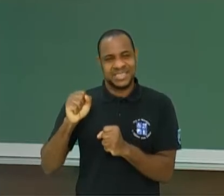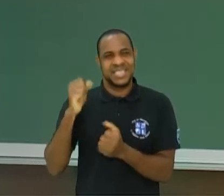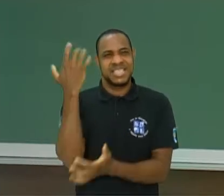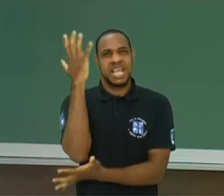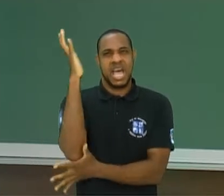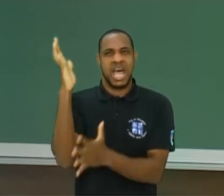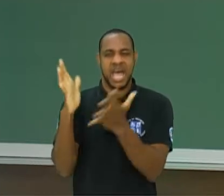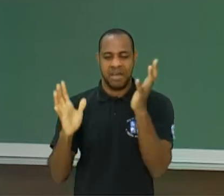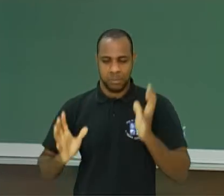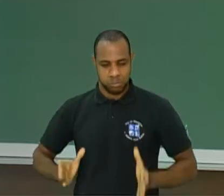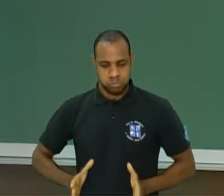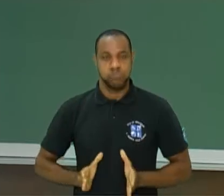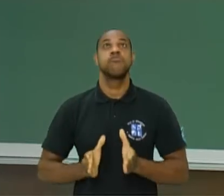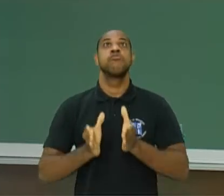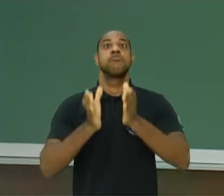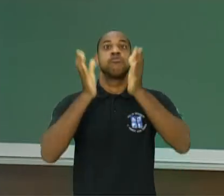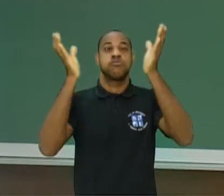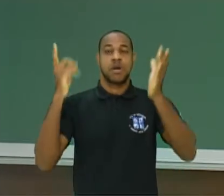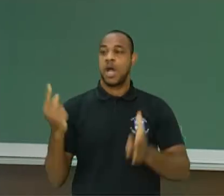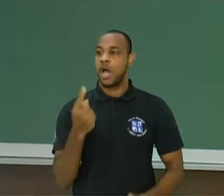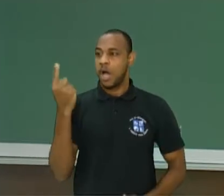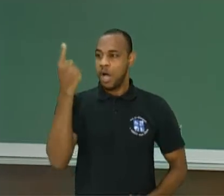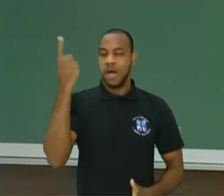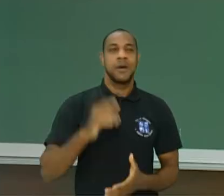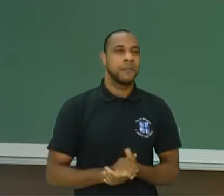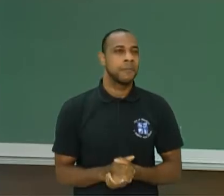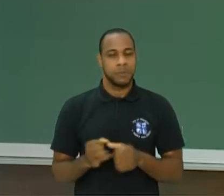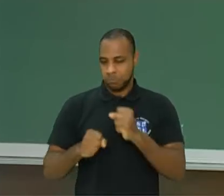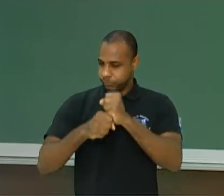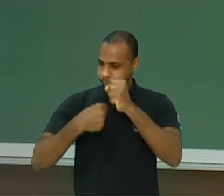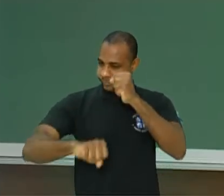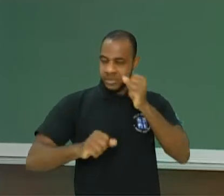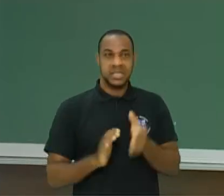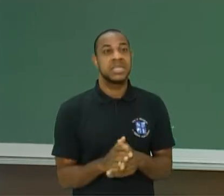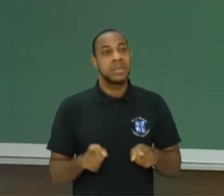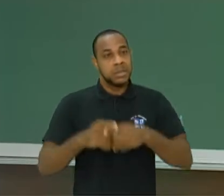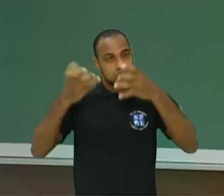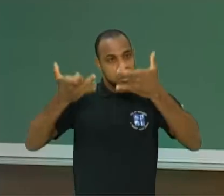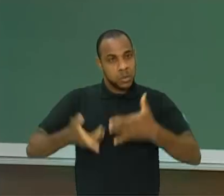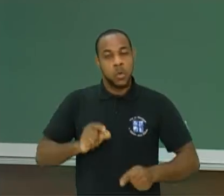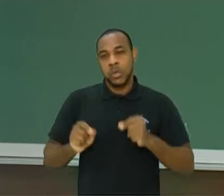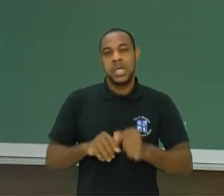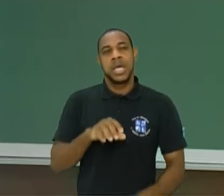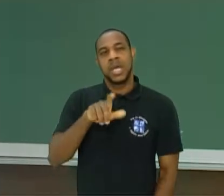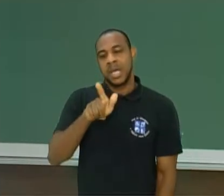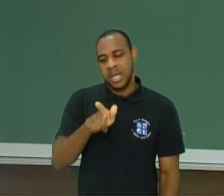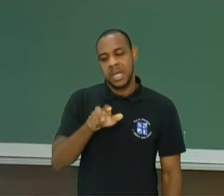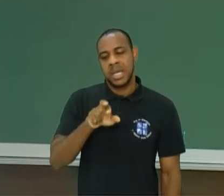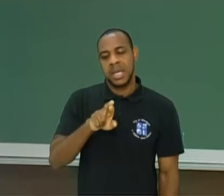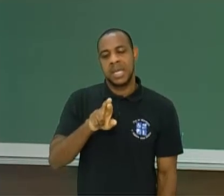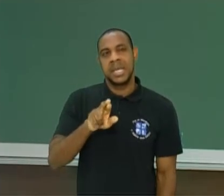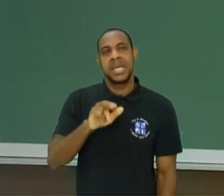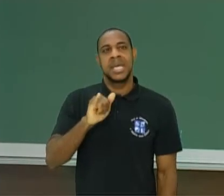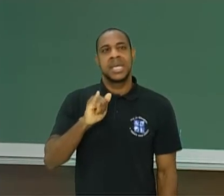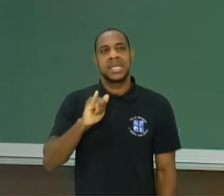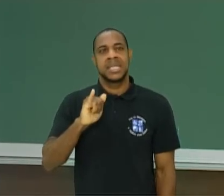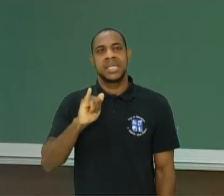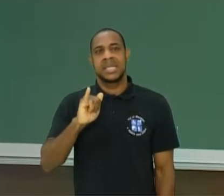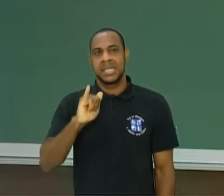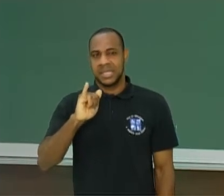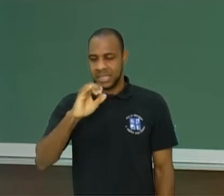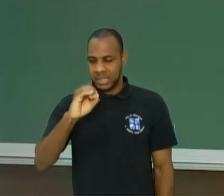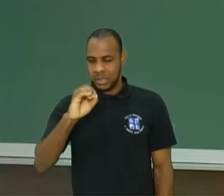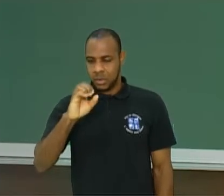grande, que é duradoura, né? Falamos também sobre os griots, né? Que são os contadores de história, essa